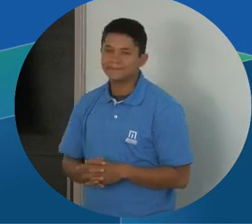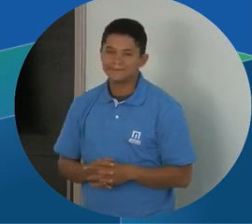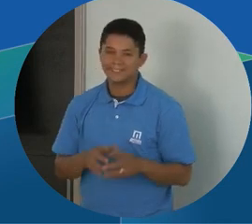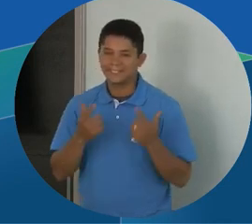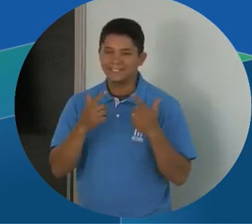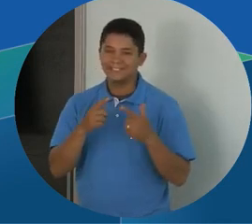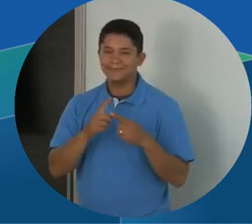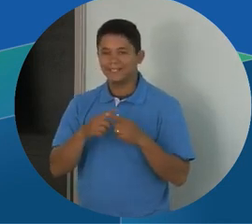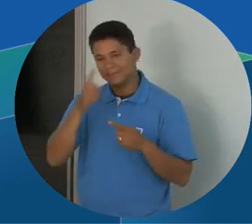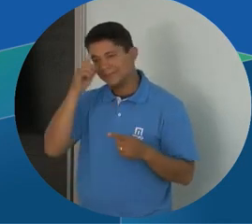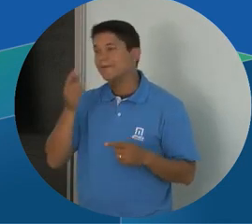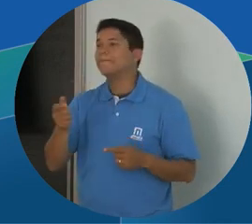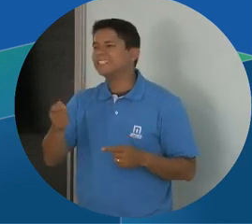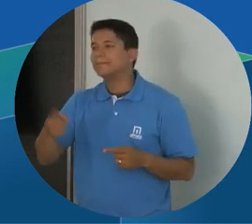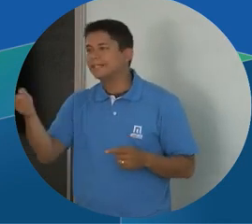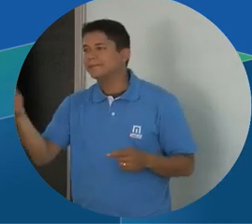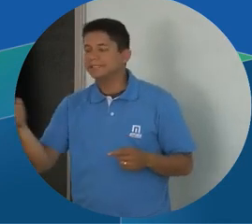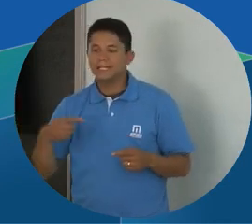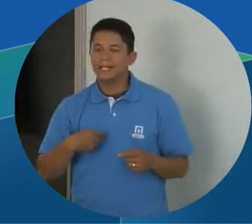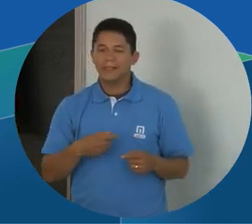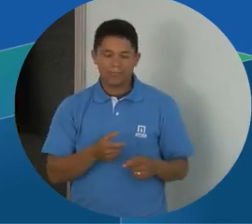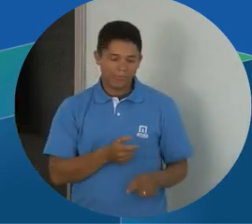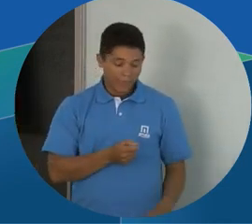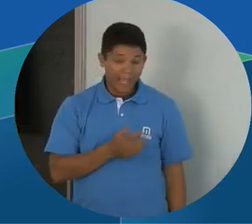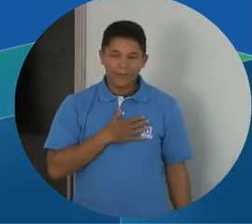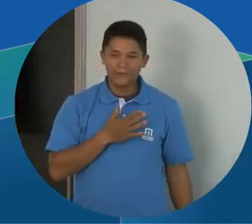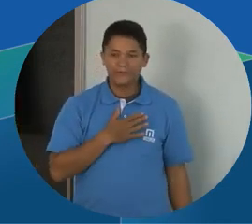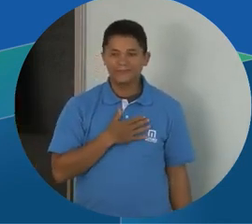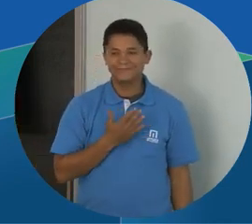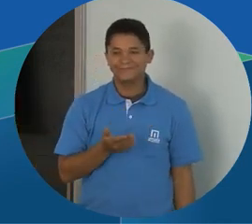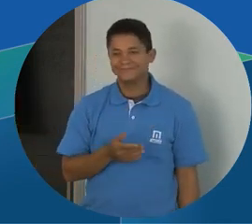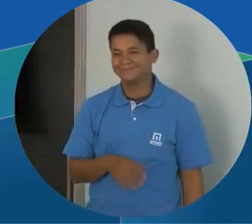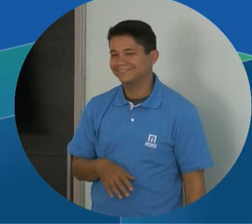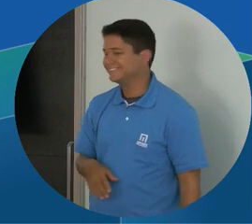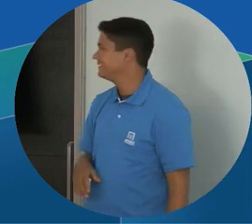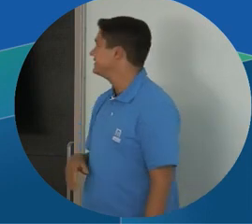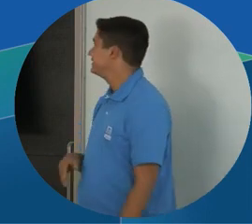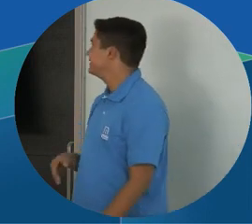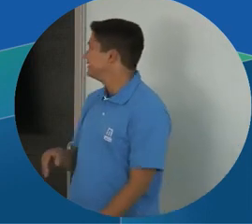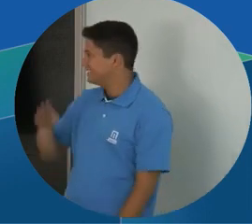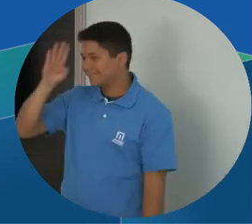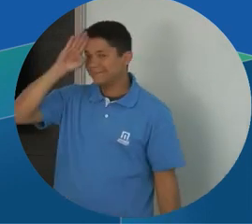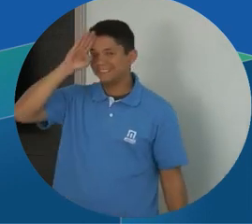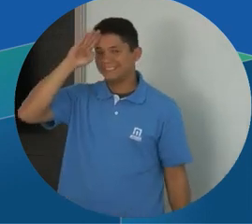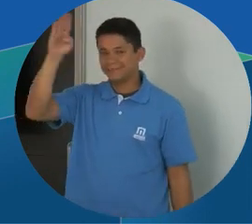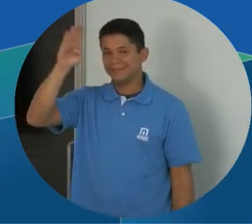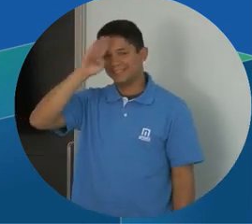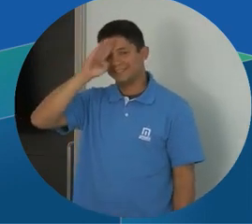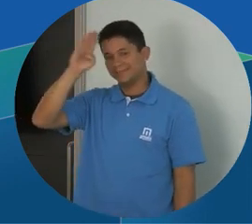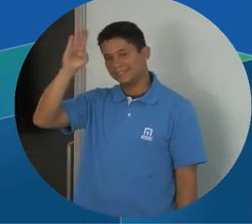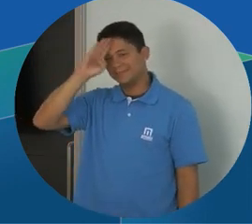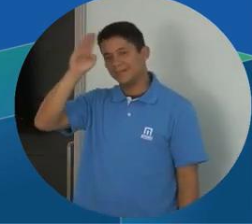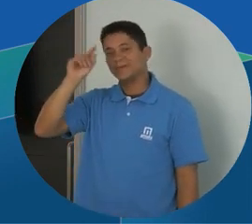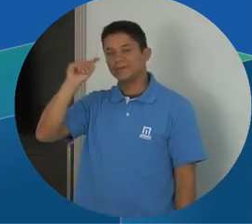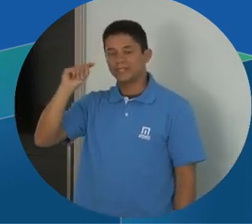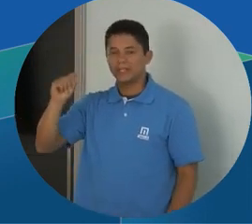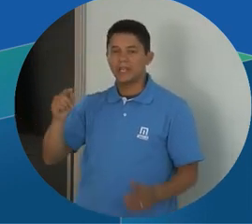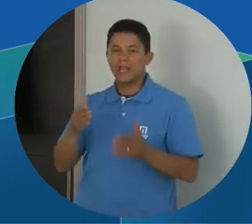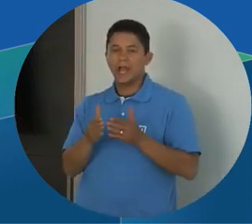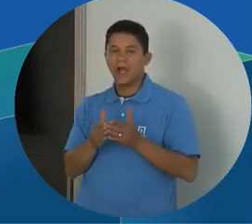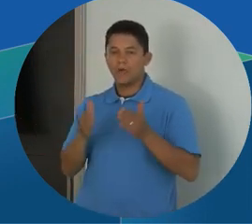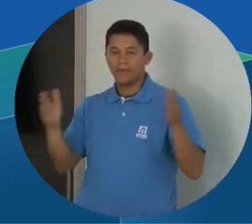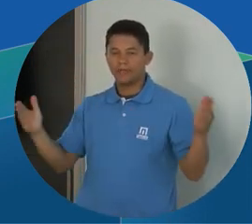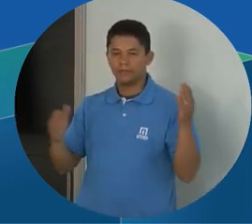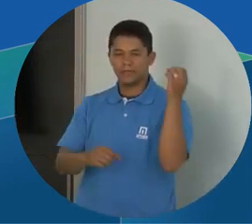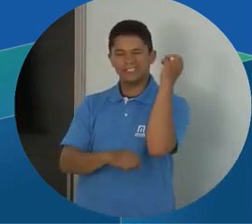Principais tipos de reforço, assim, principalmente feito aqui interno na Gemaia, tá, gente? O aumento de seção, né? O que é o aumento de seção? Você tem um pilar,